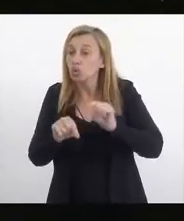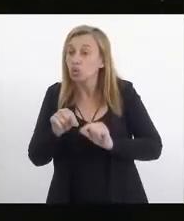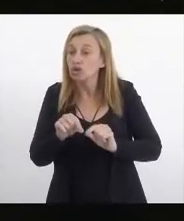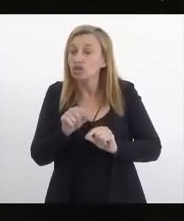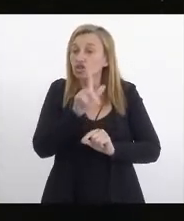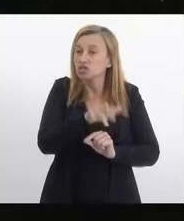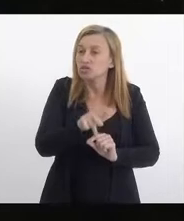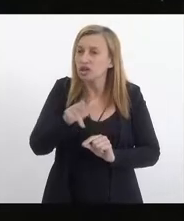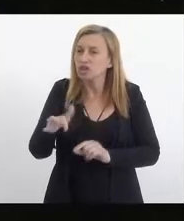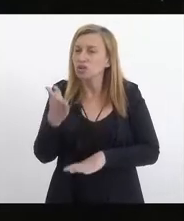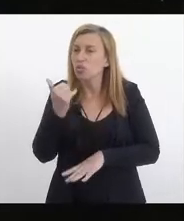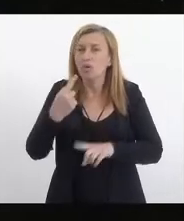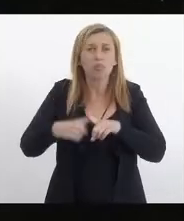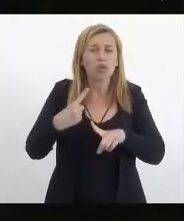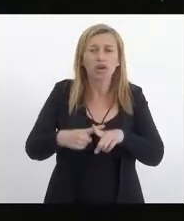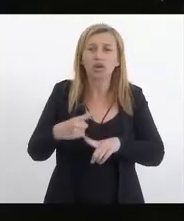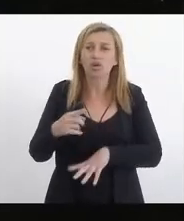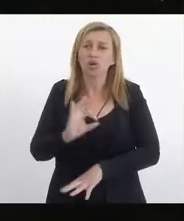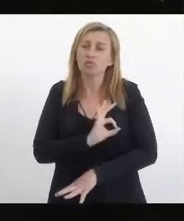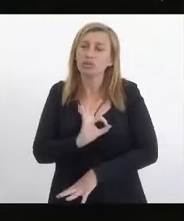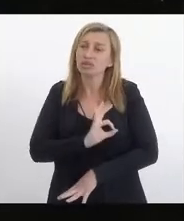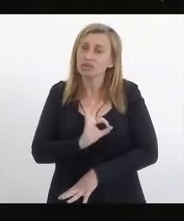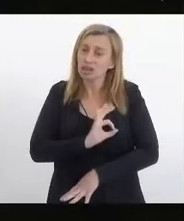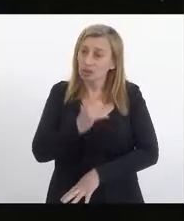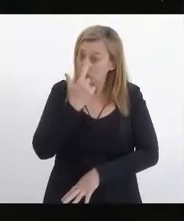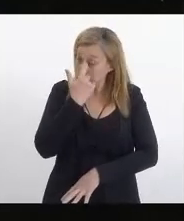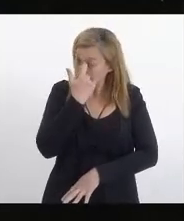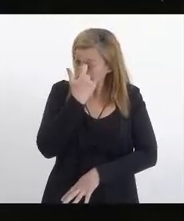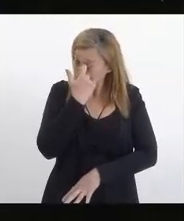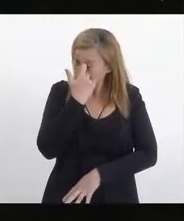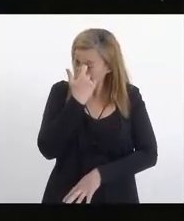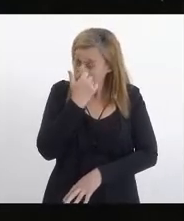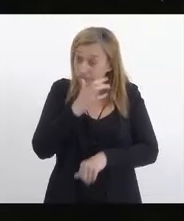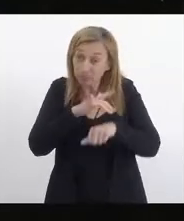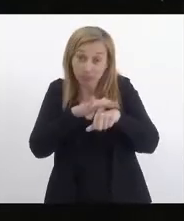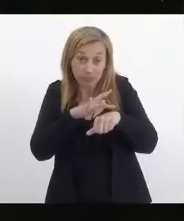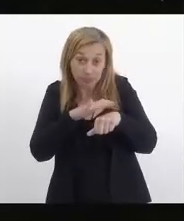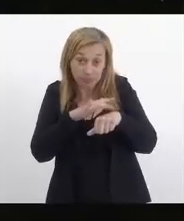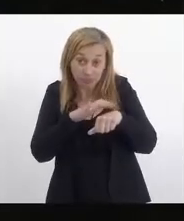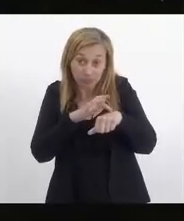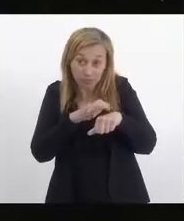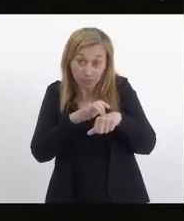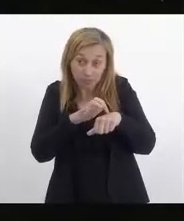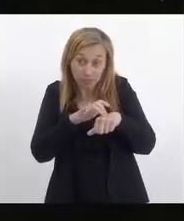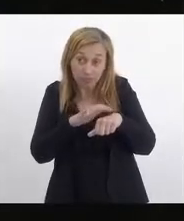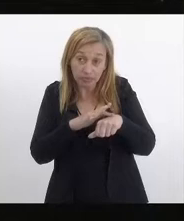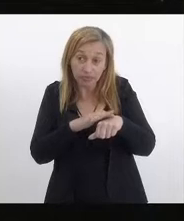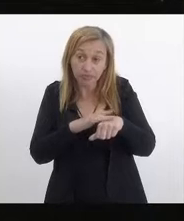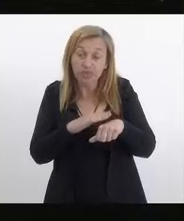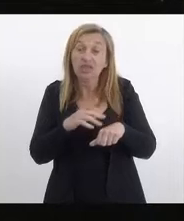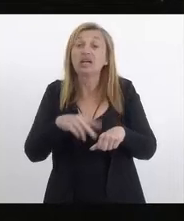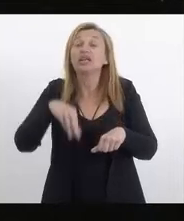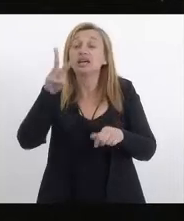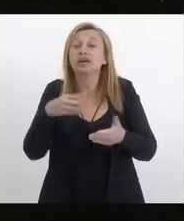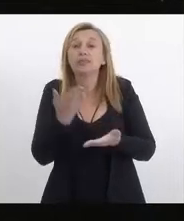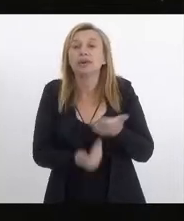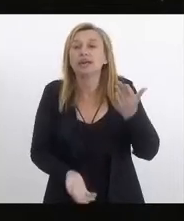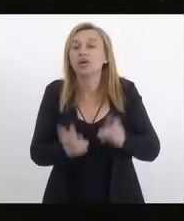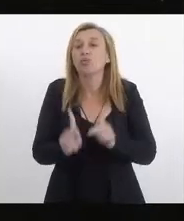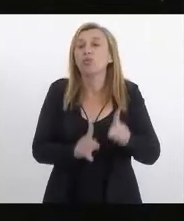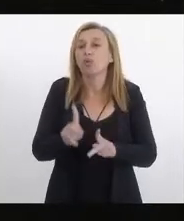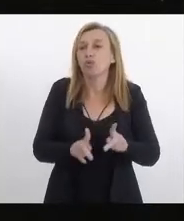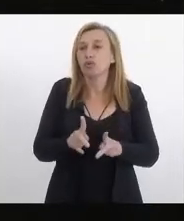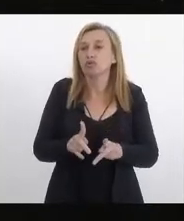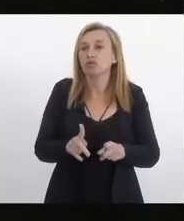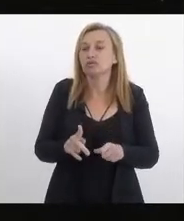cardápio, porque o policial, quando ele fica adoentado, quem perde é a população, porque